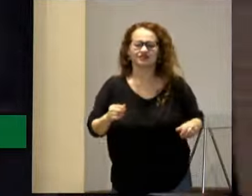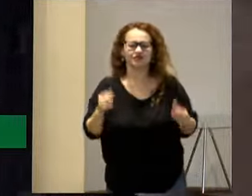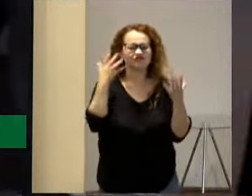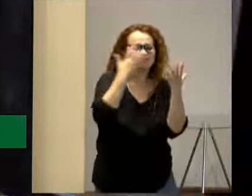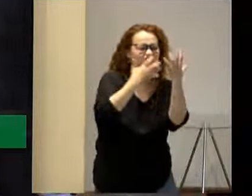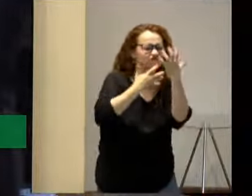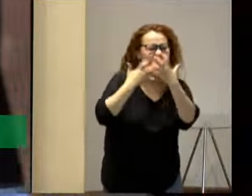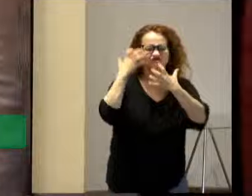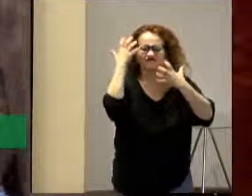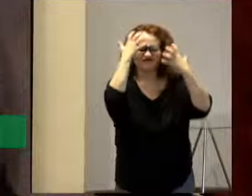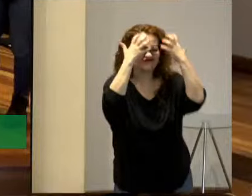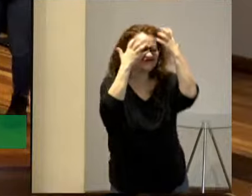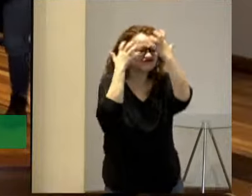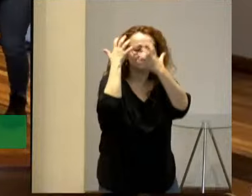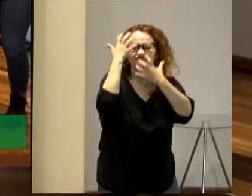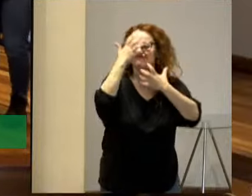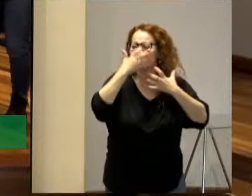sossego.